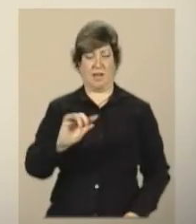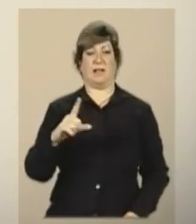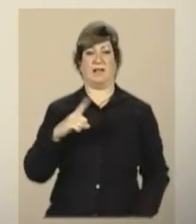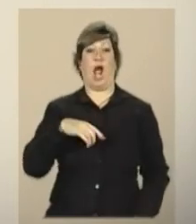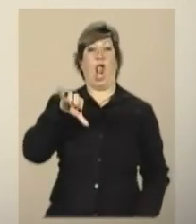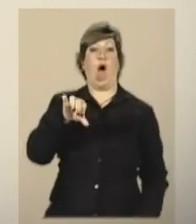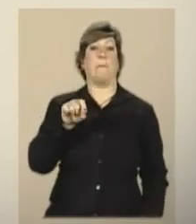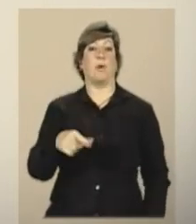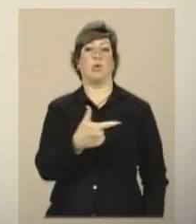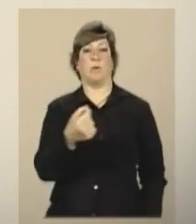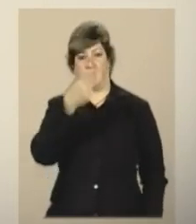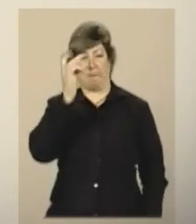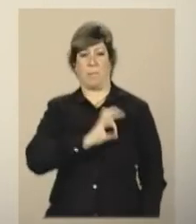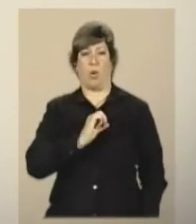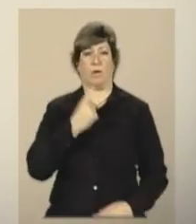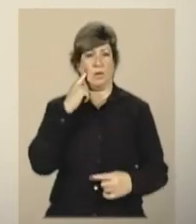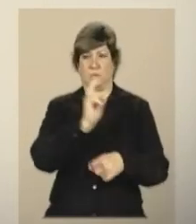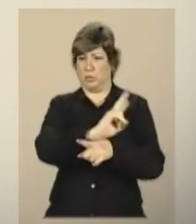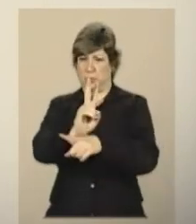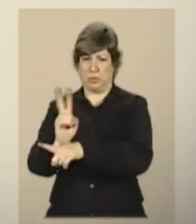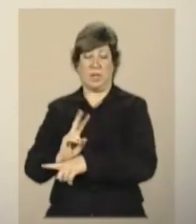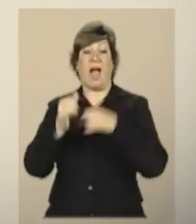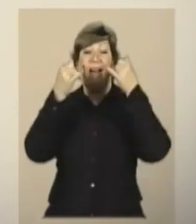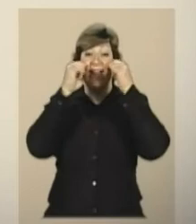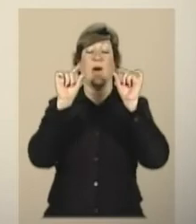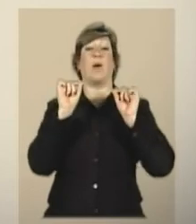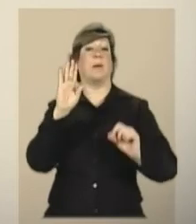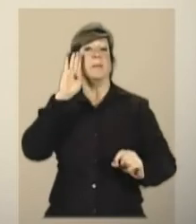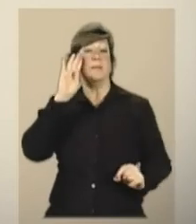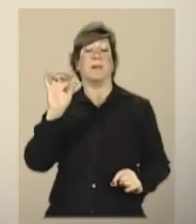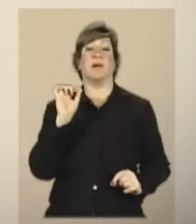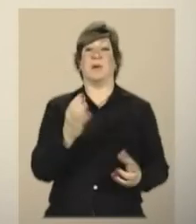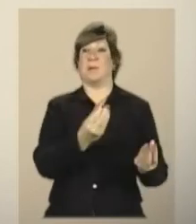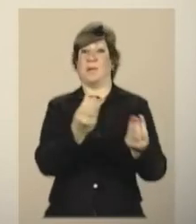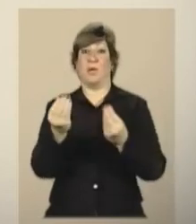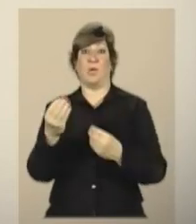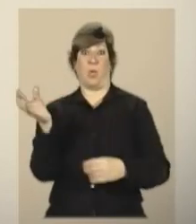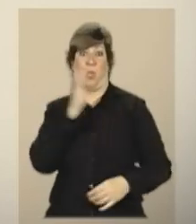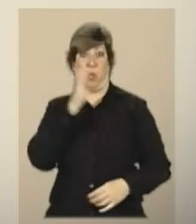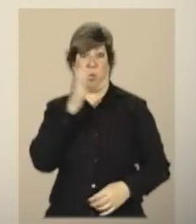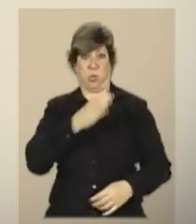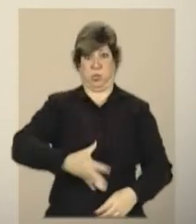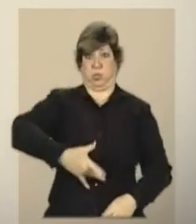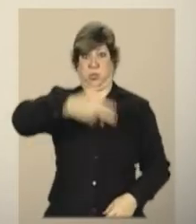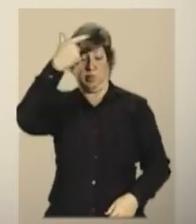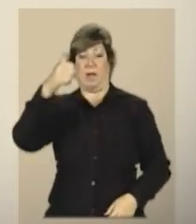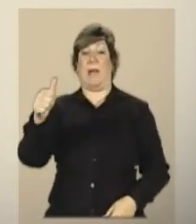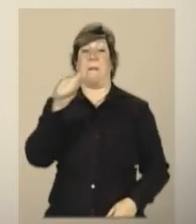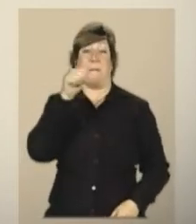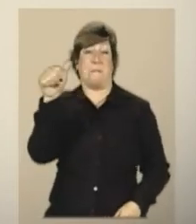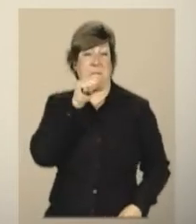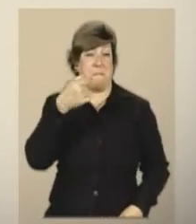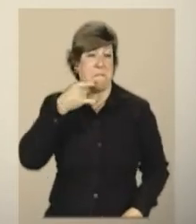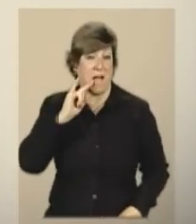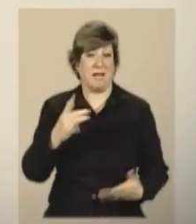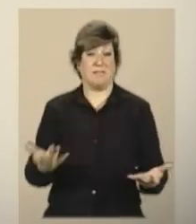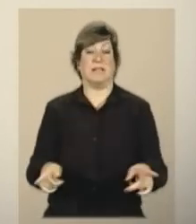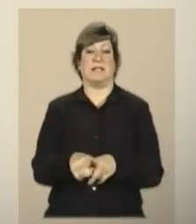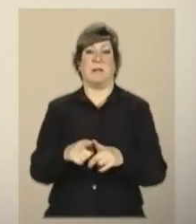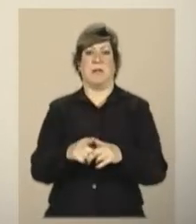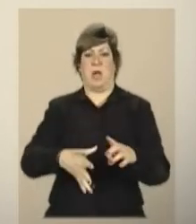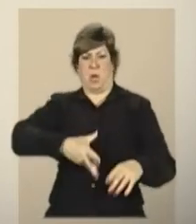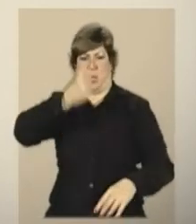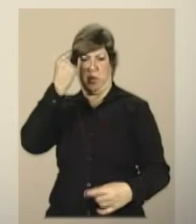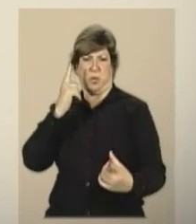duzentos policiais nas estradas para evitar principalmente o excesso de velocidade a embriaguez e as